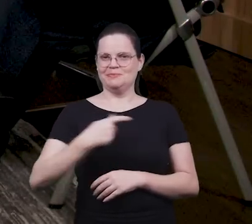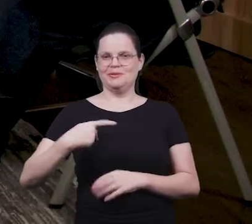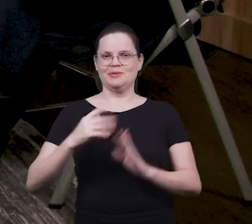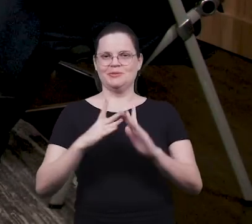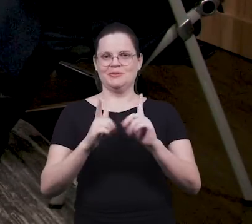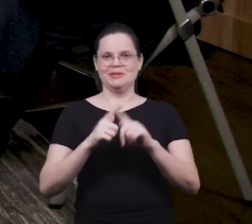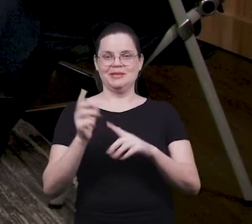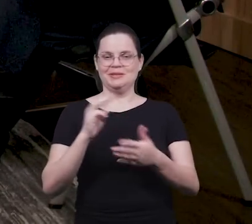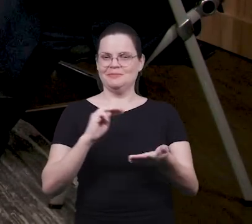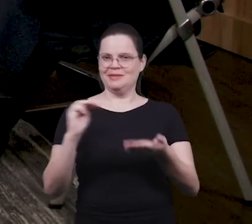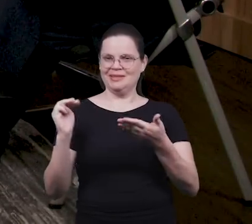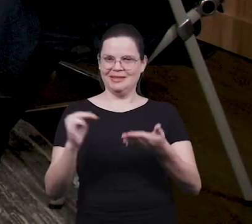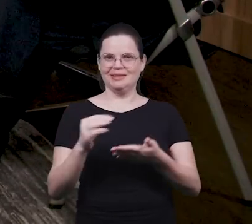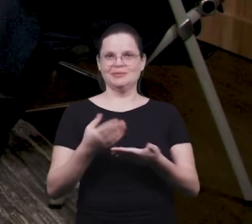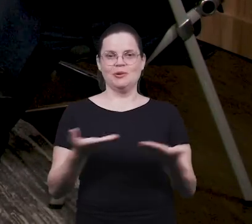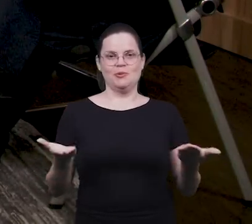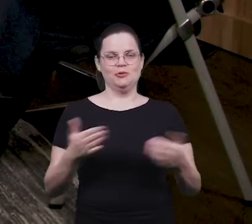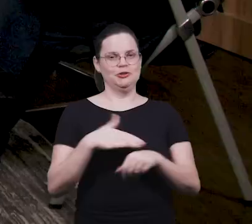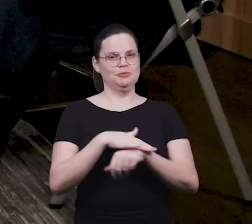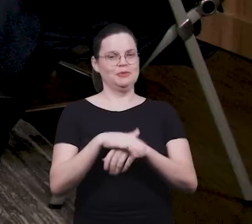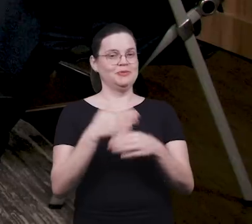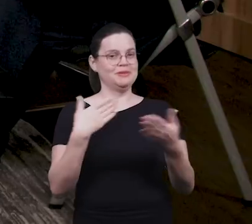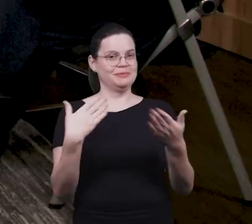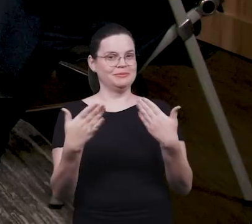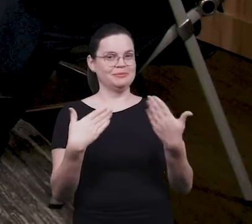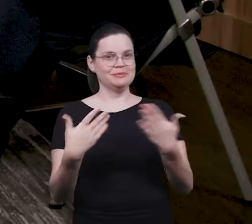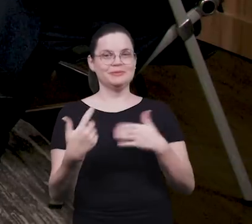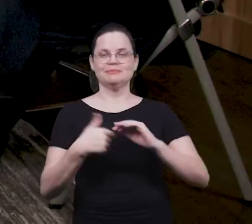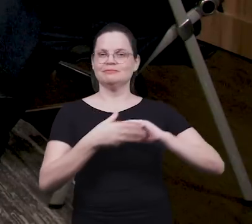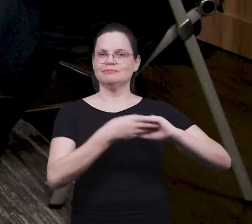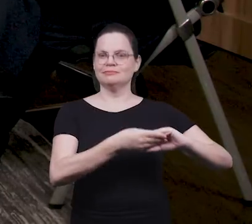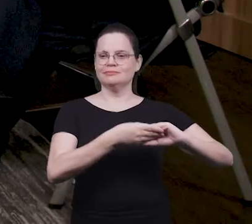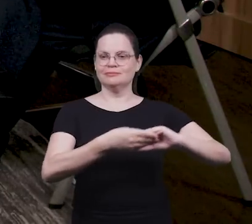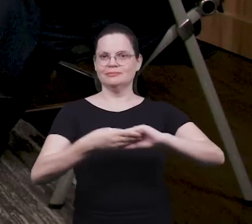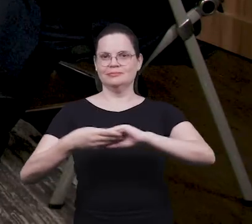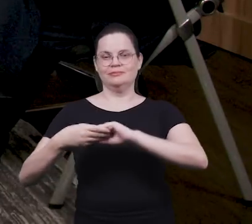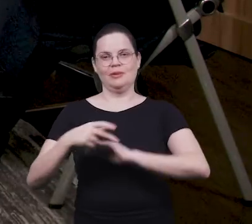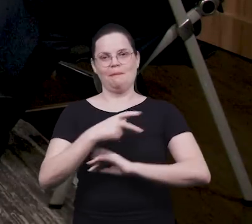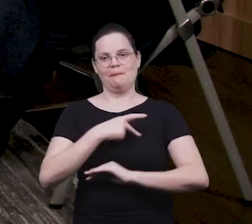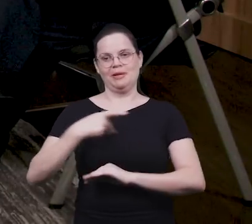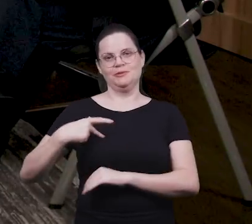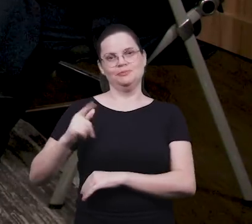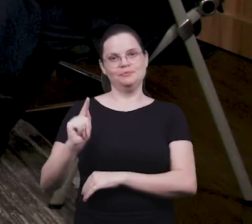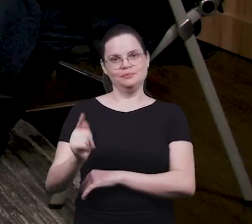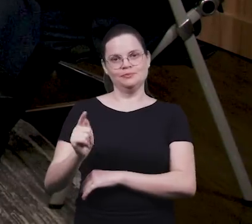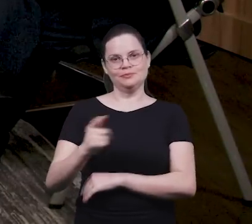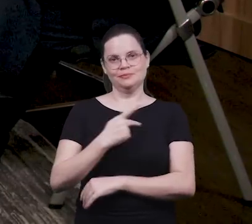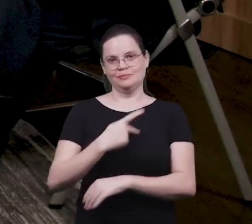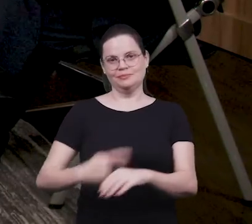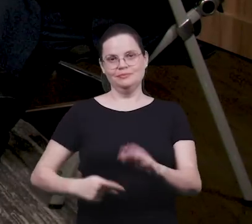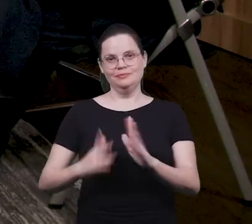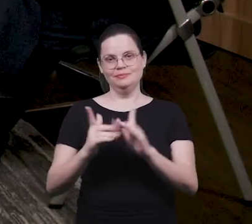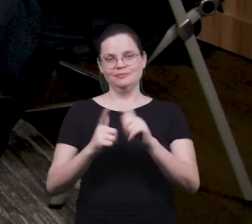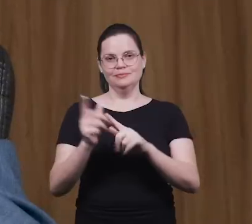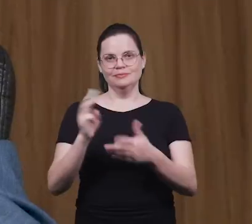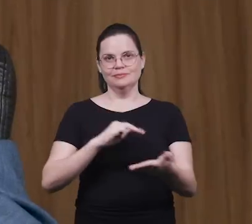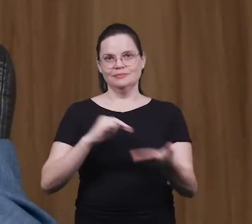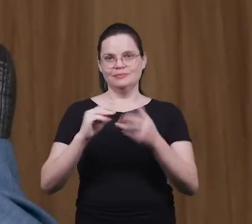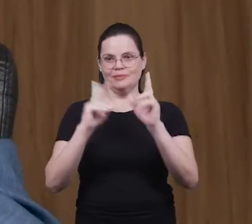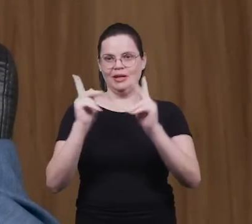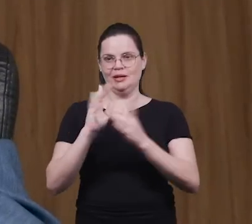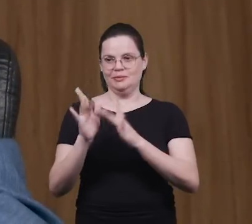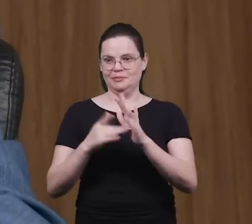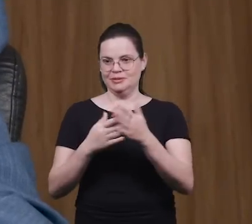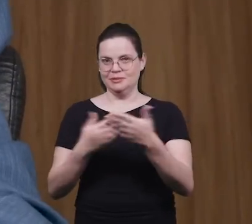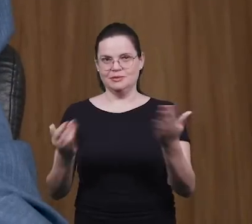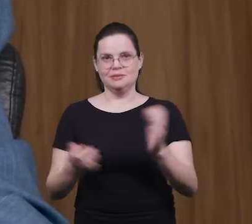que estamos hoje aqui no estúdio. Eu vou cumprimentar, começando pelo pastor Gedeu Tigueiros, presidente da Igreja Cristã Maranata. Pastor Gedeu, a paz do Senhor. A paz do Senhor a